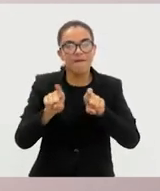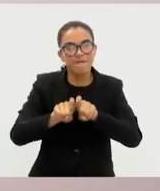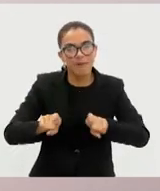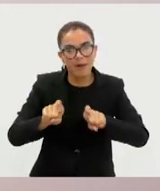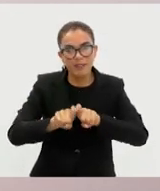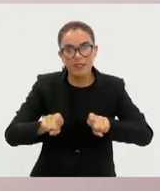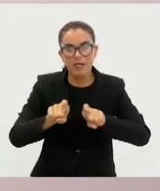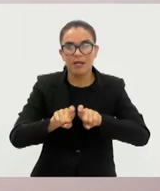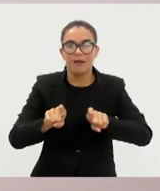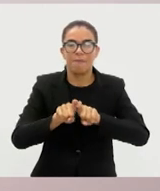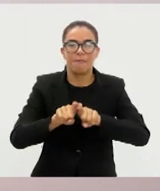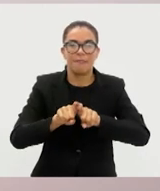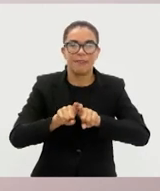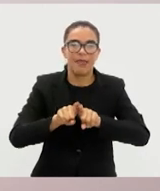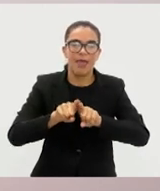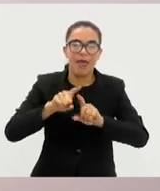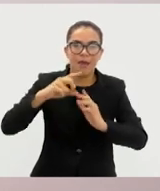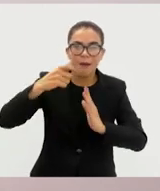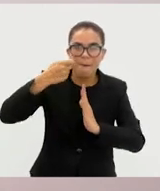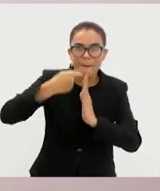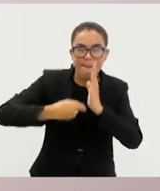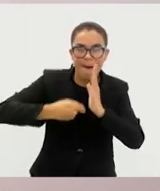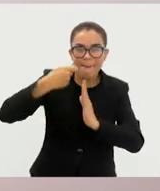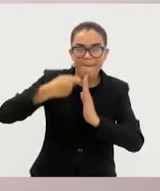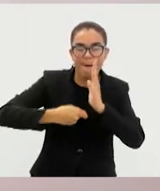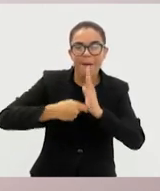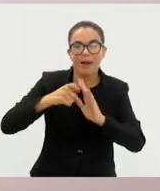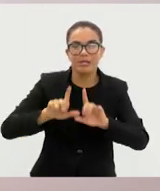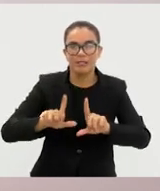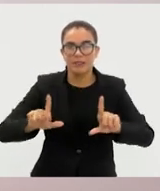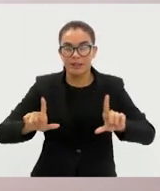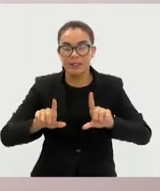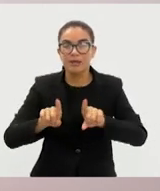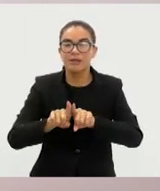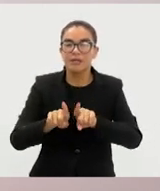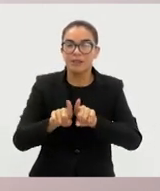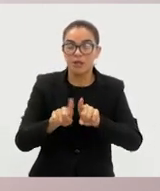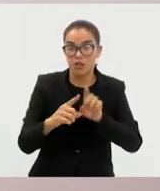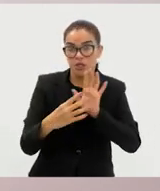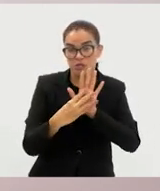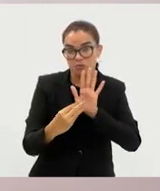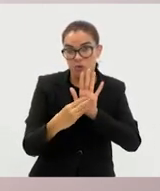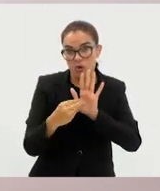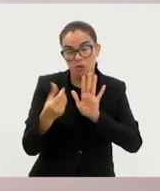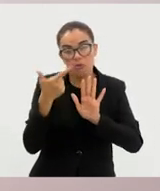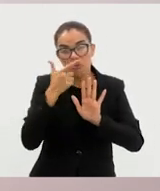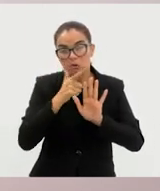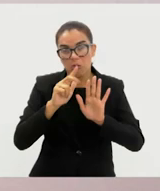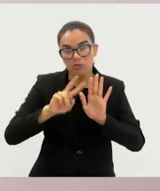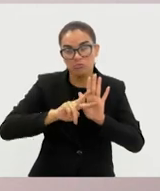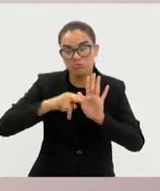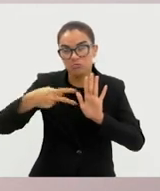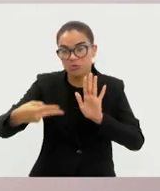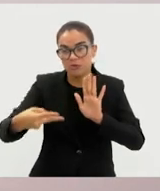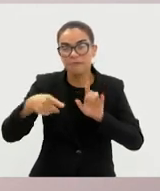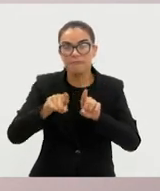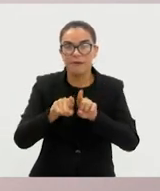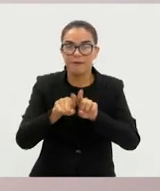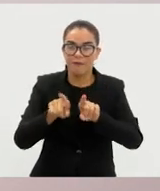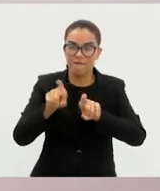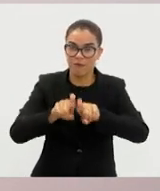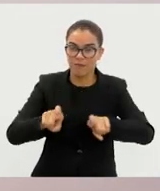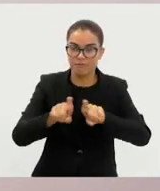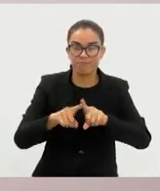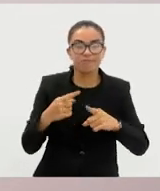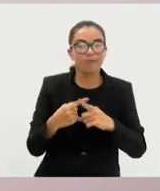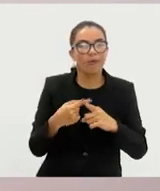né, na leitura de placas, digitalização. O nosso modelo talvez não migre totalmente informatizado como o deles, porque eles acabam